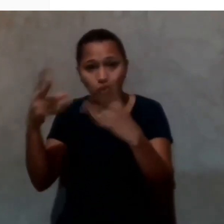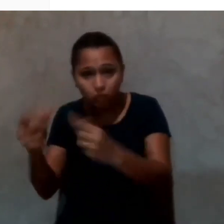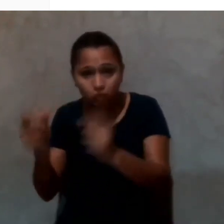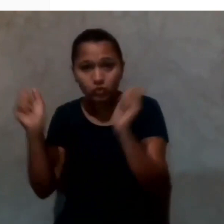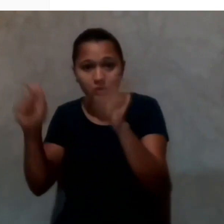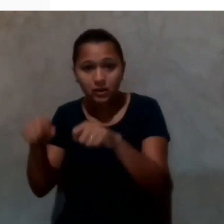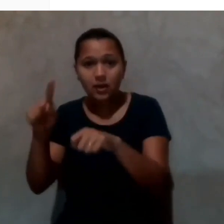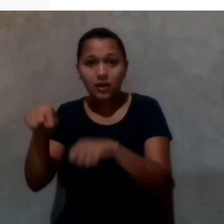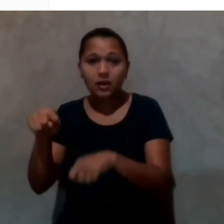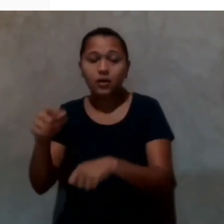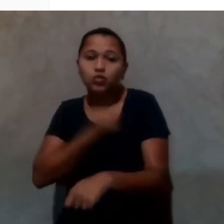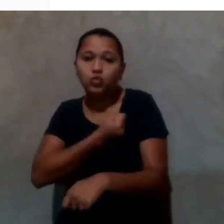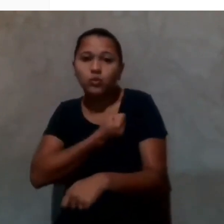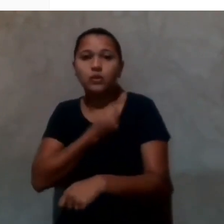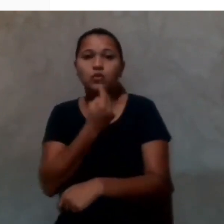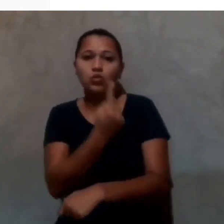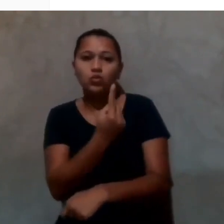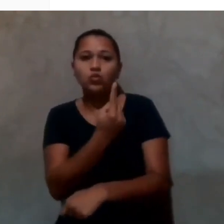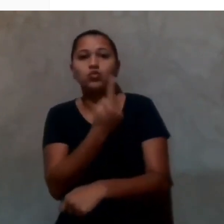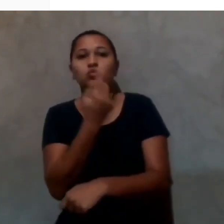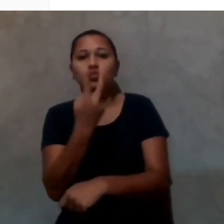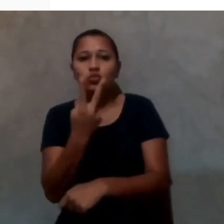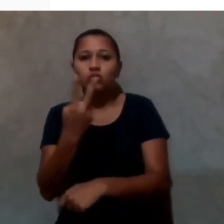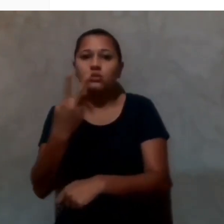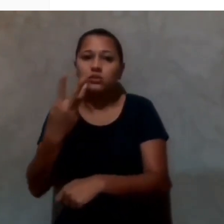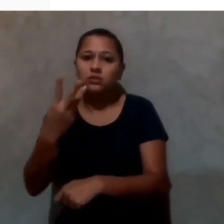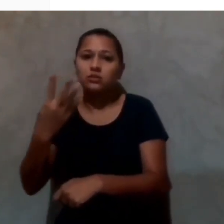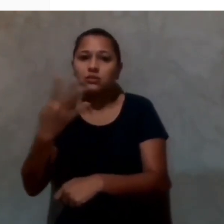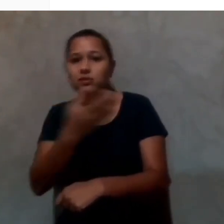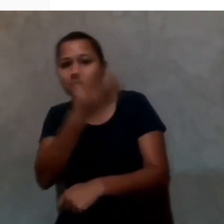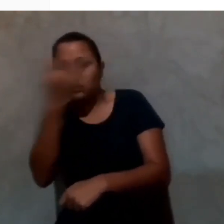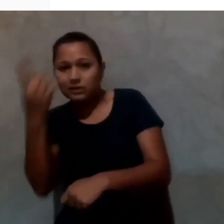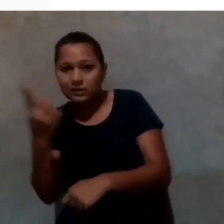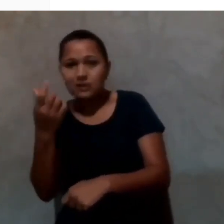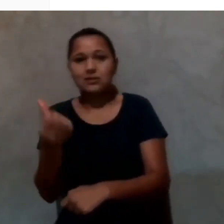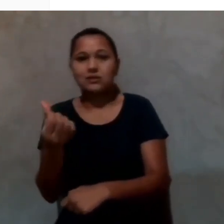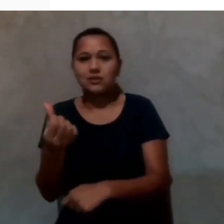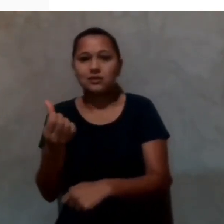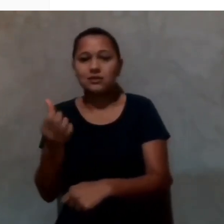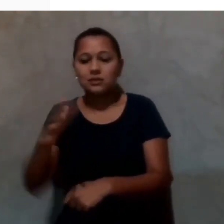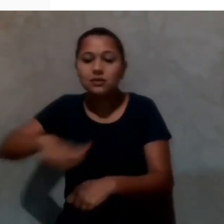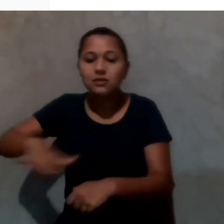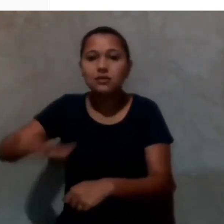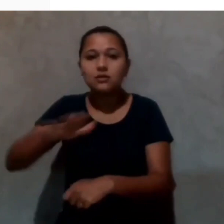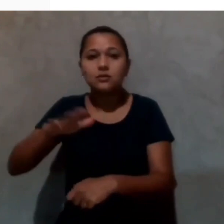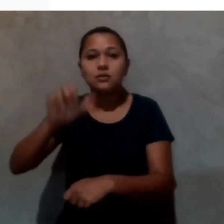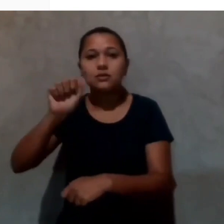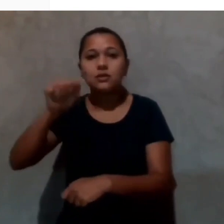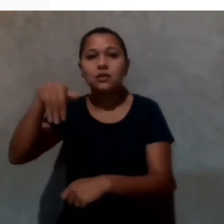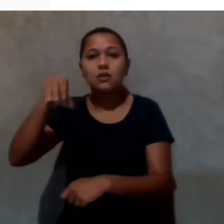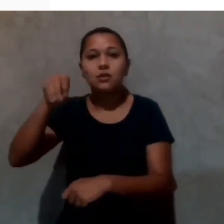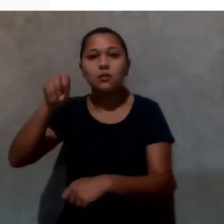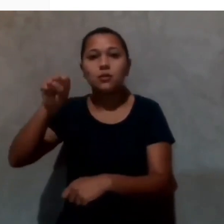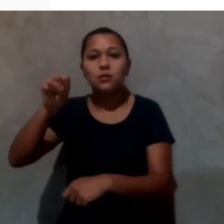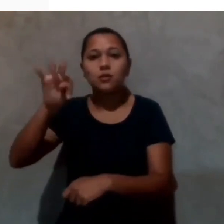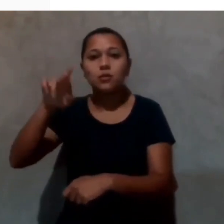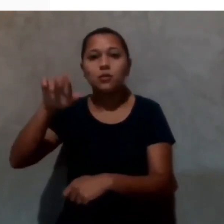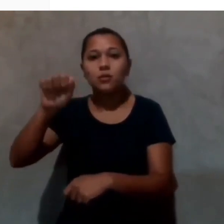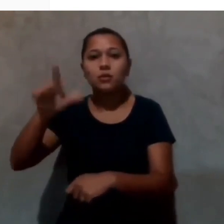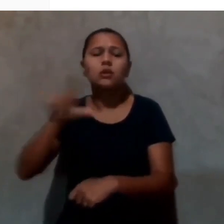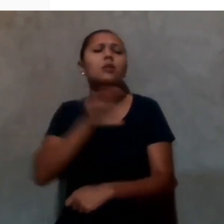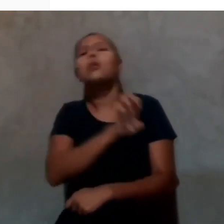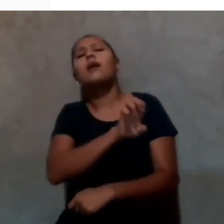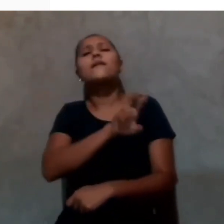Então, podemos observar que, na realidade, o evento é um subconjunto do espaço amostral. Podemos dizer que a teoria